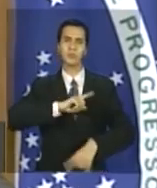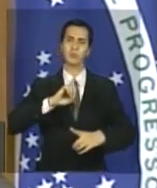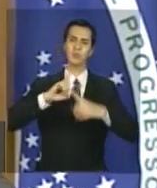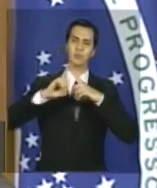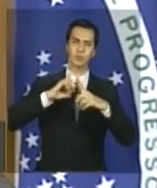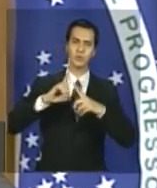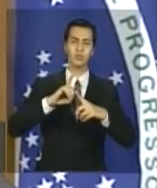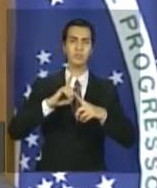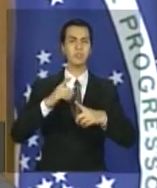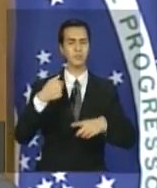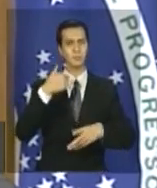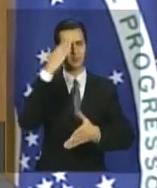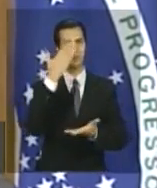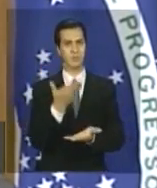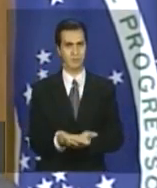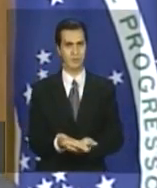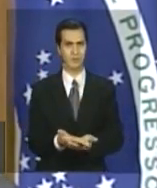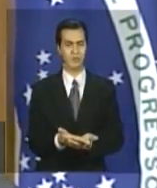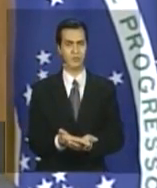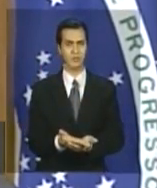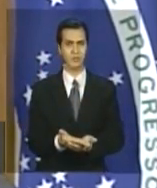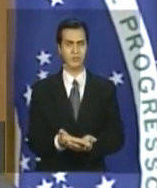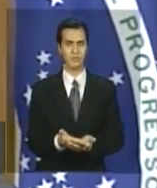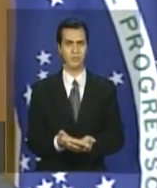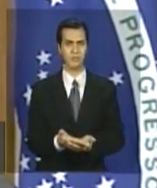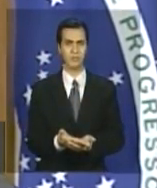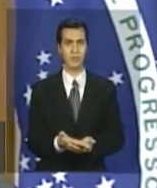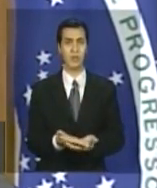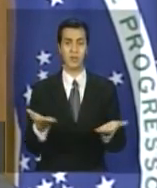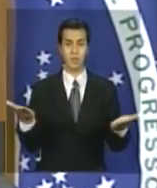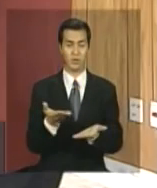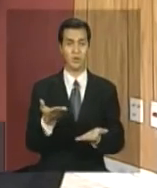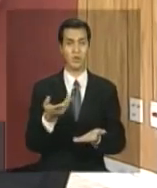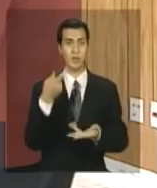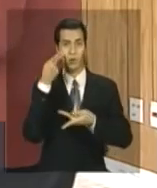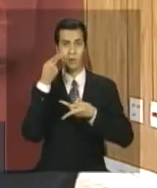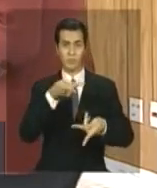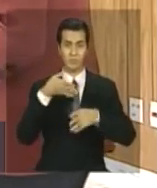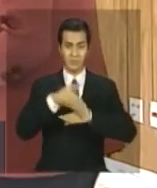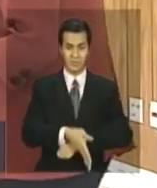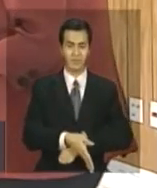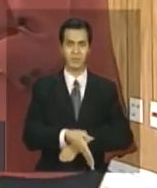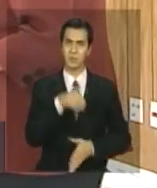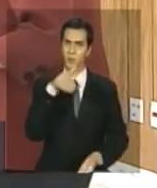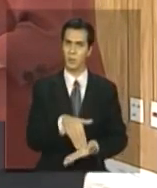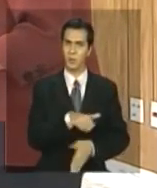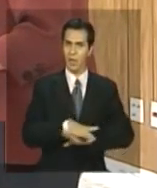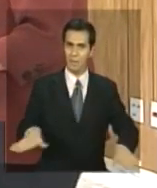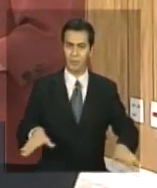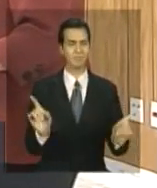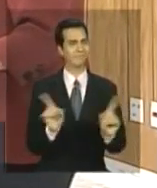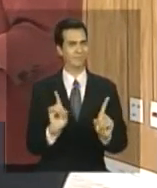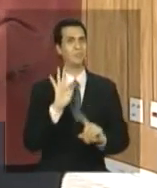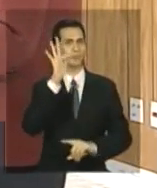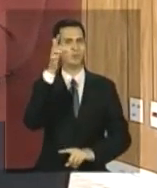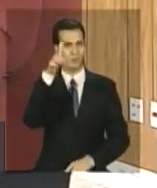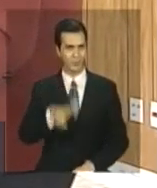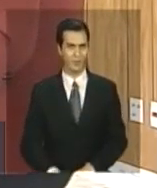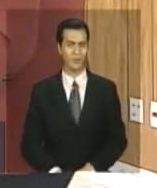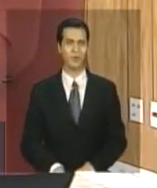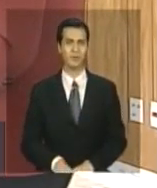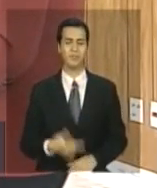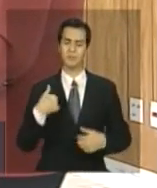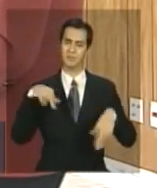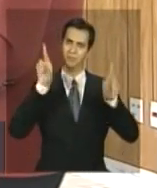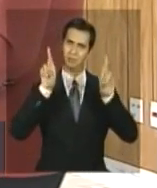unem, e tenho certeza que esta não será a última visita que farei ao Brasil. E espero eu